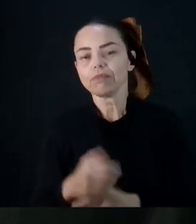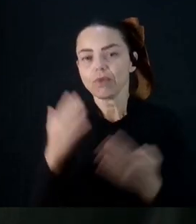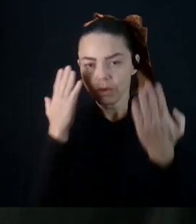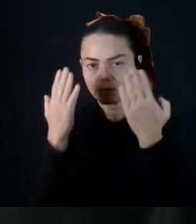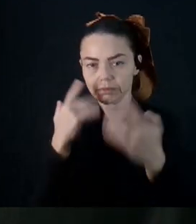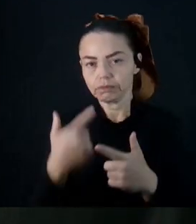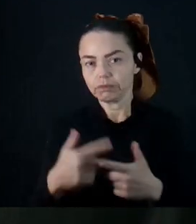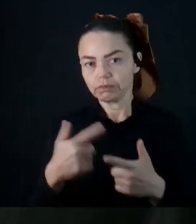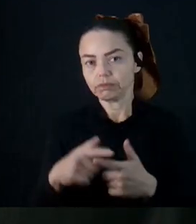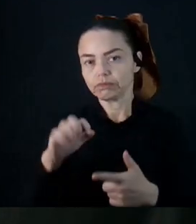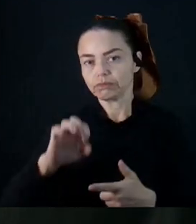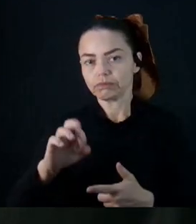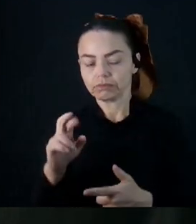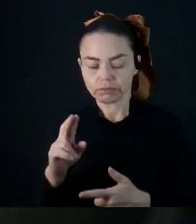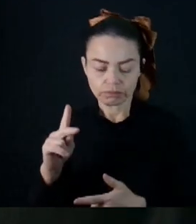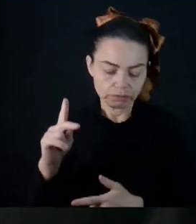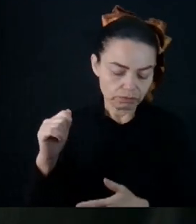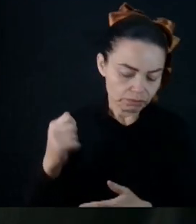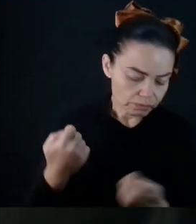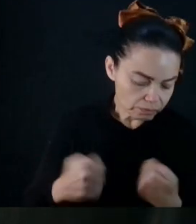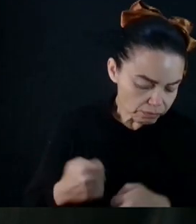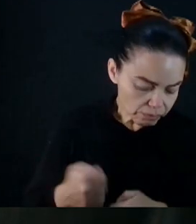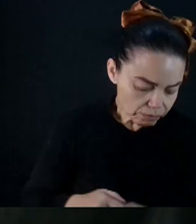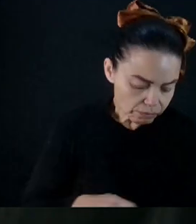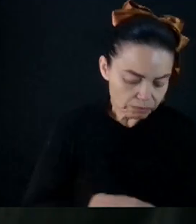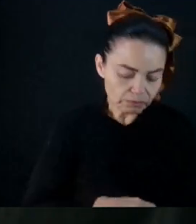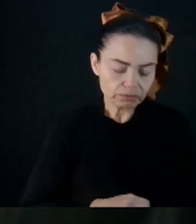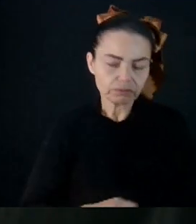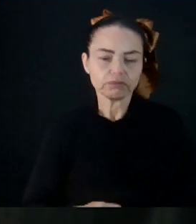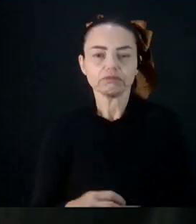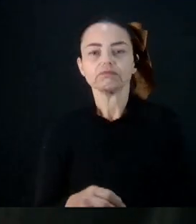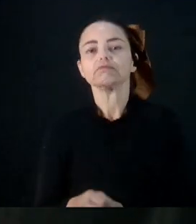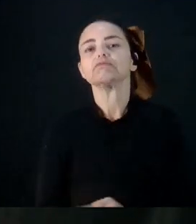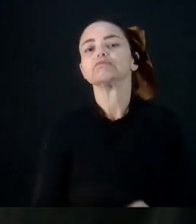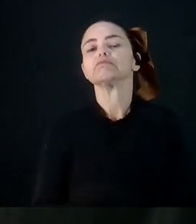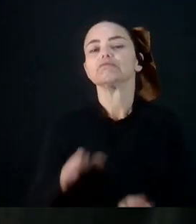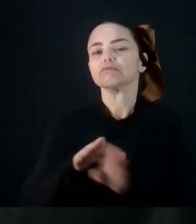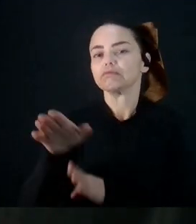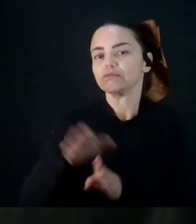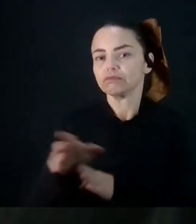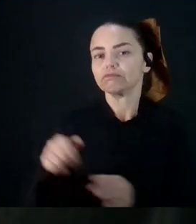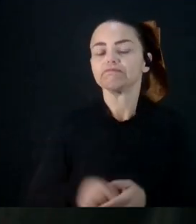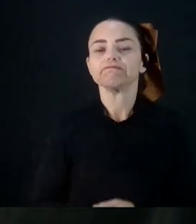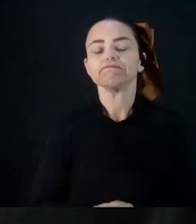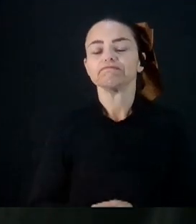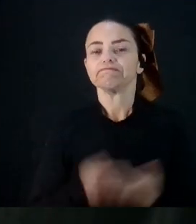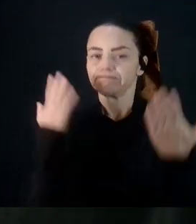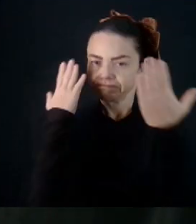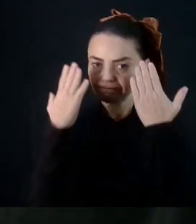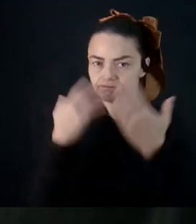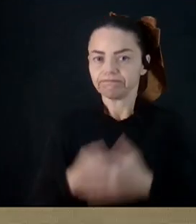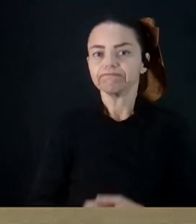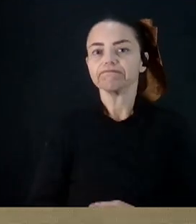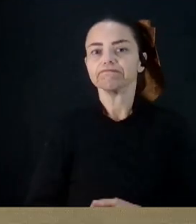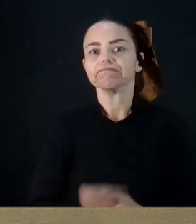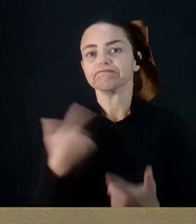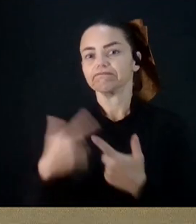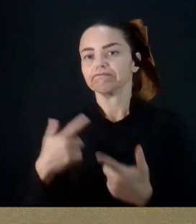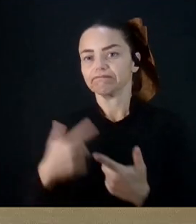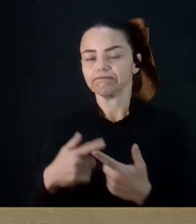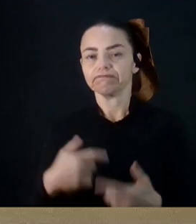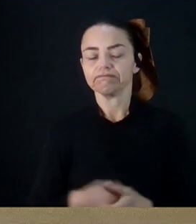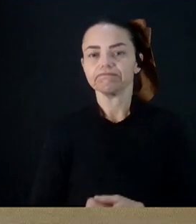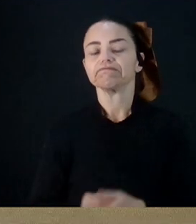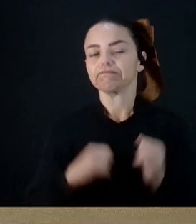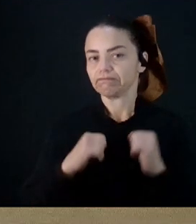porque a gente precisa se orientar também nessa questão psicológica, né? Porque isso pode